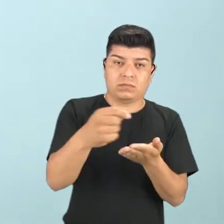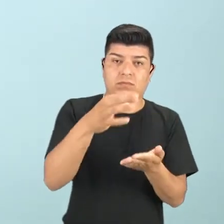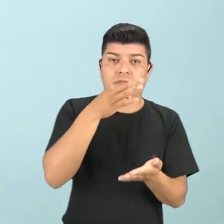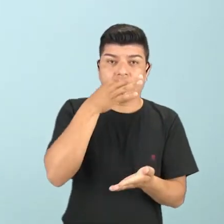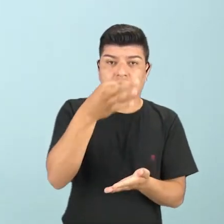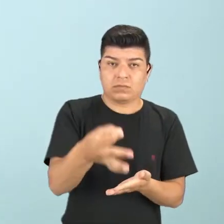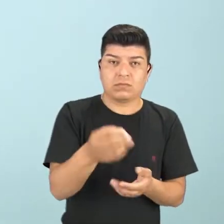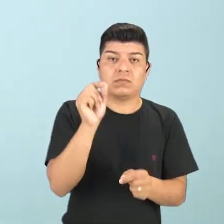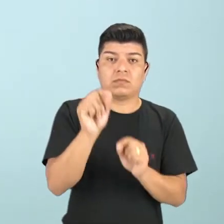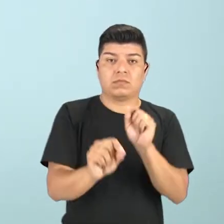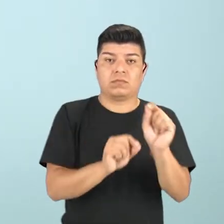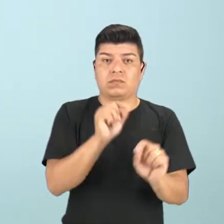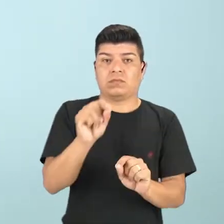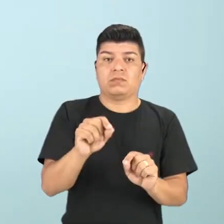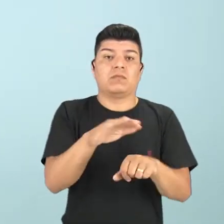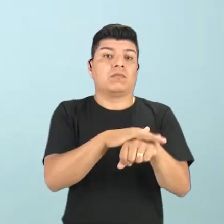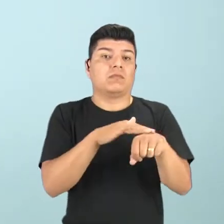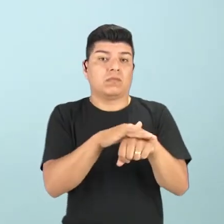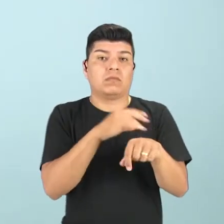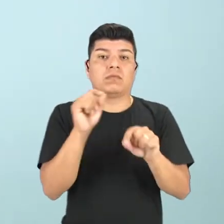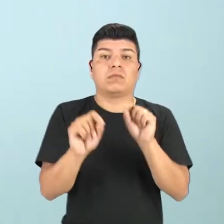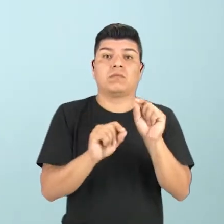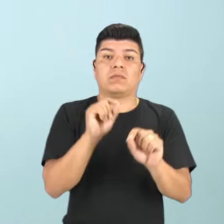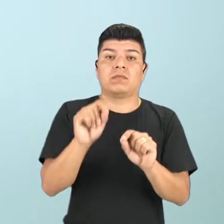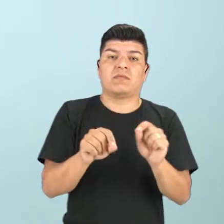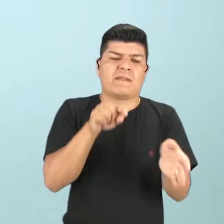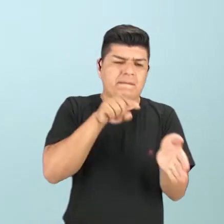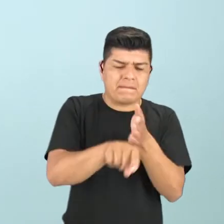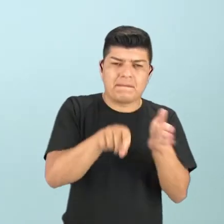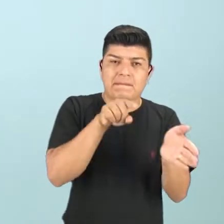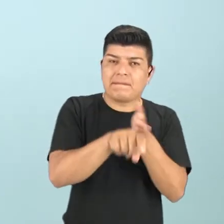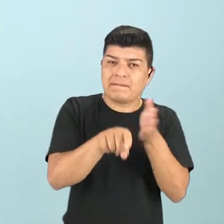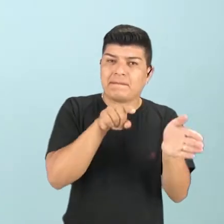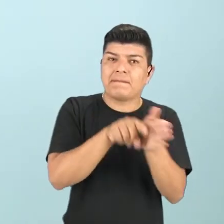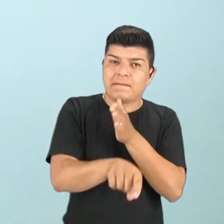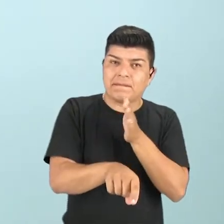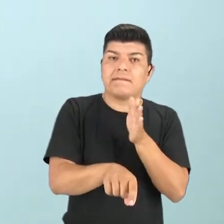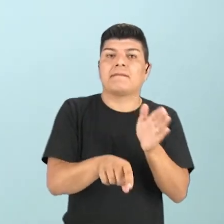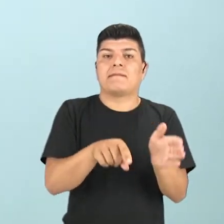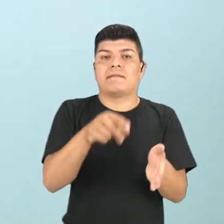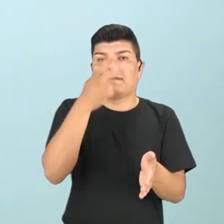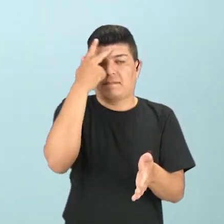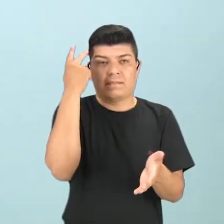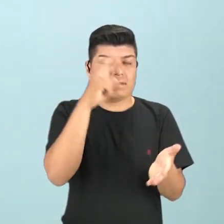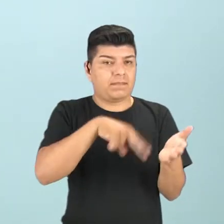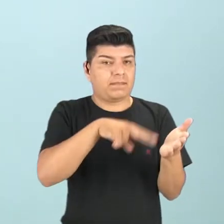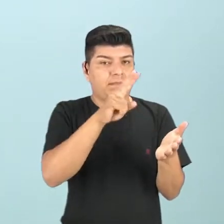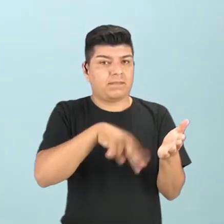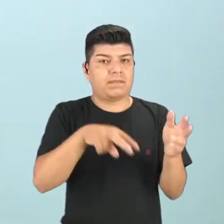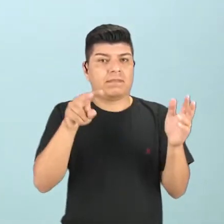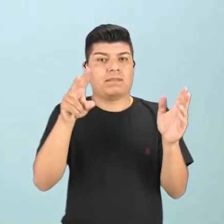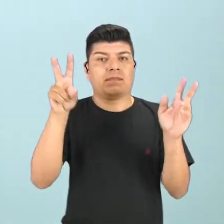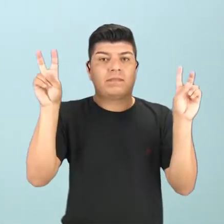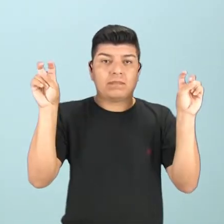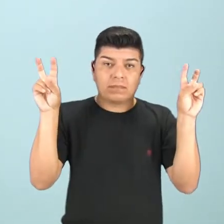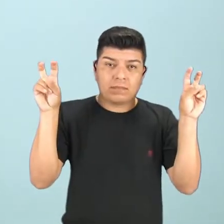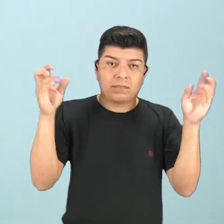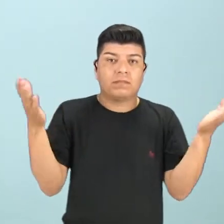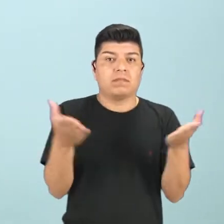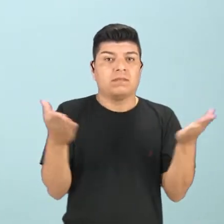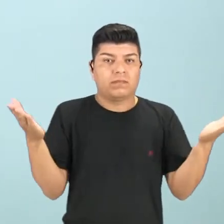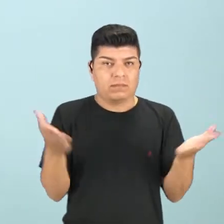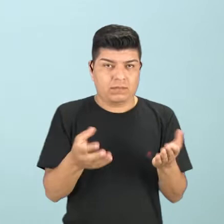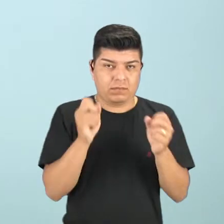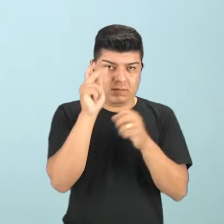opinião, ele busca o quê? Debater, ele busca questionar o leitor a respeito de um assunto da